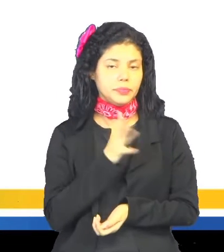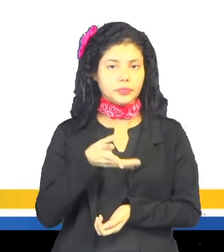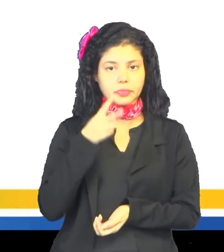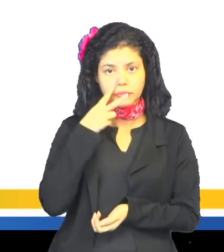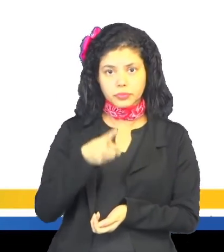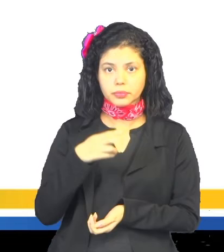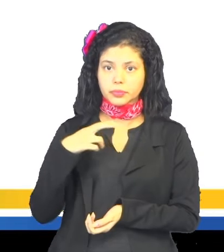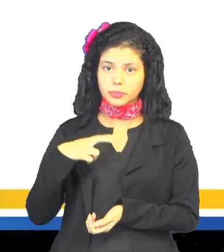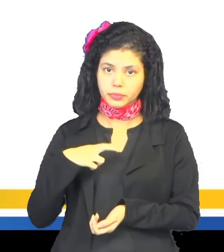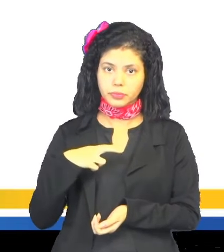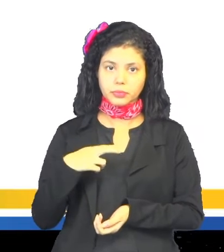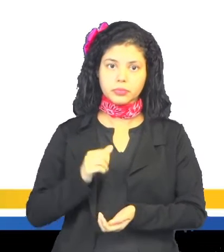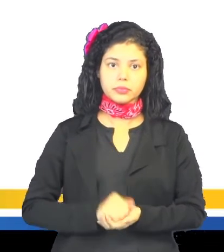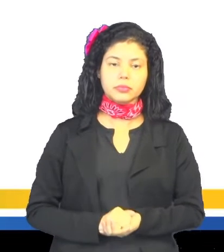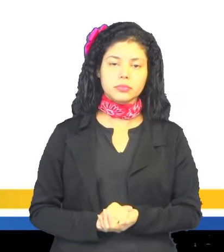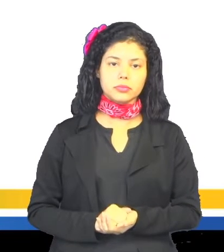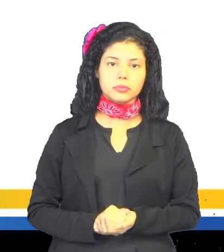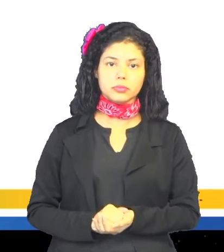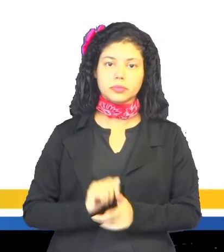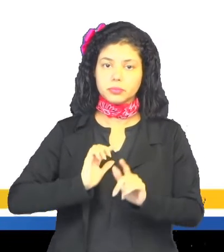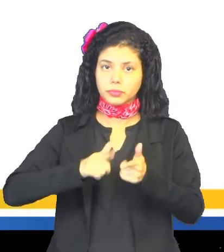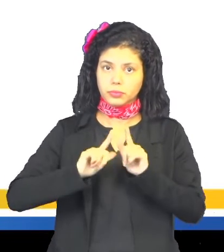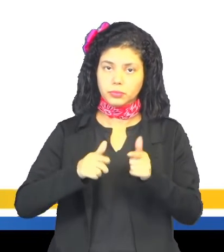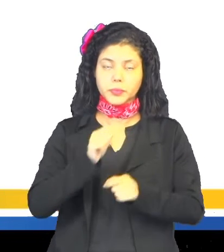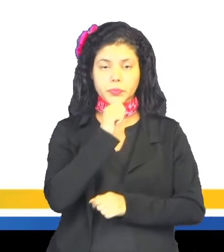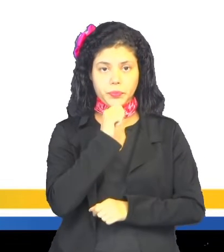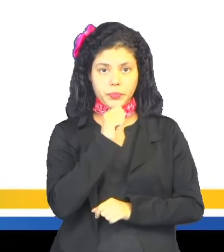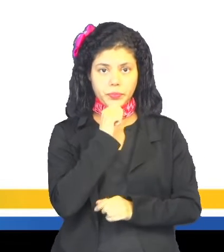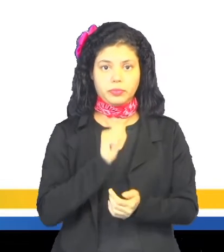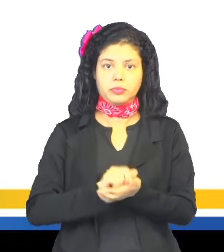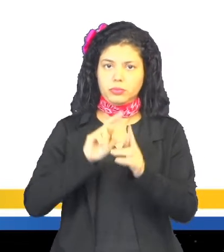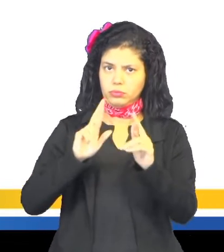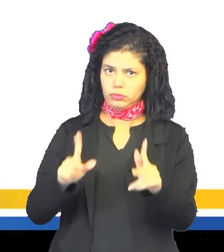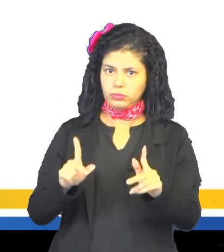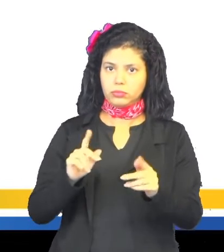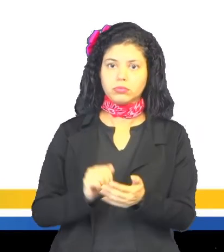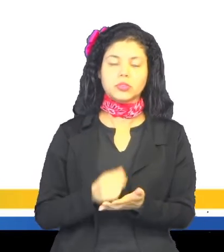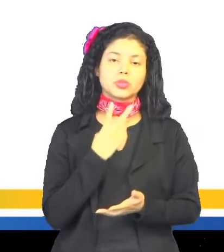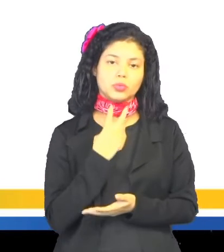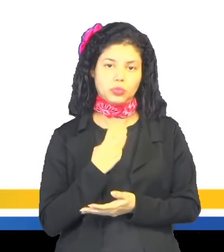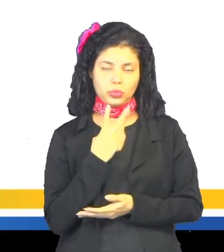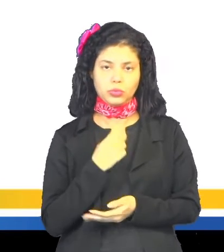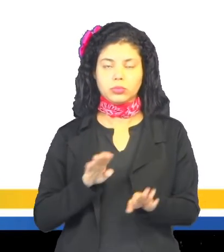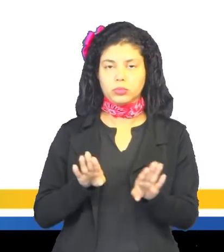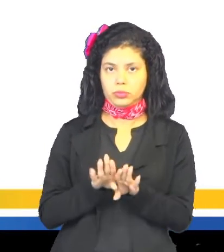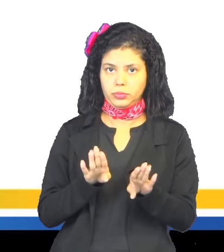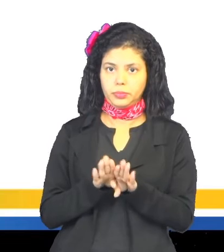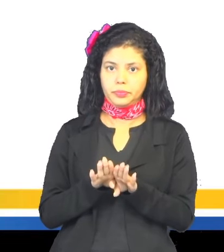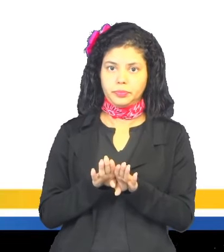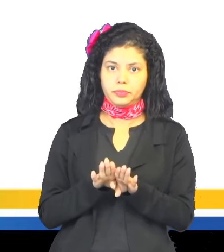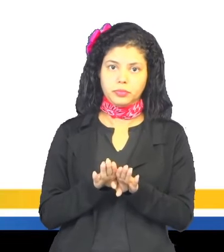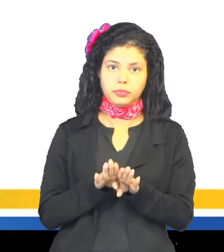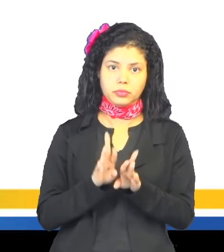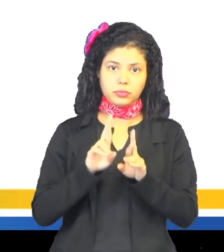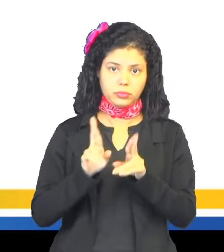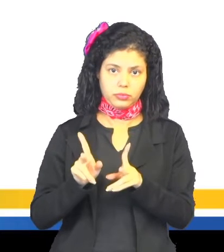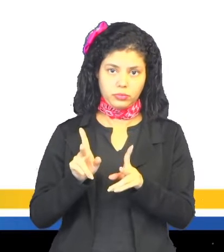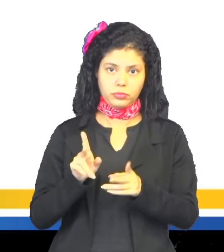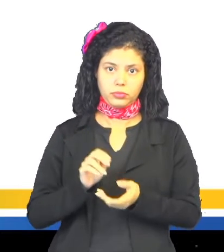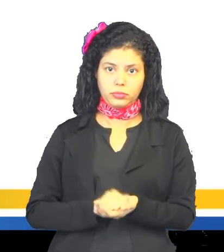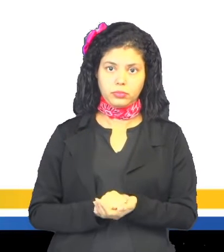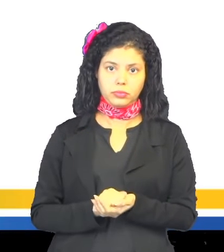já vimos aqui as particularidades né que as letras além de diferenciar na vogal ela também se